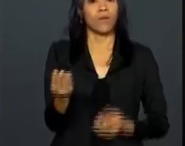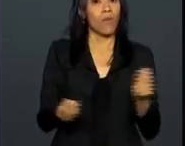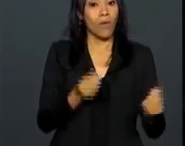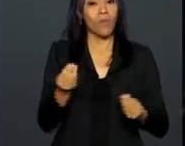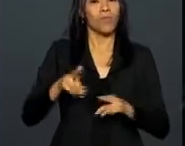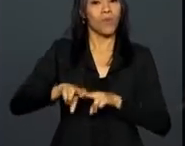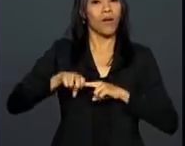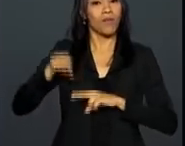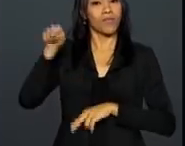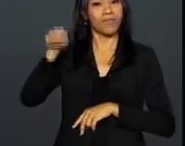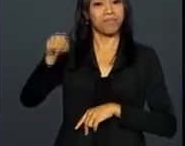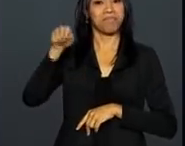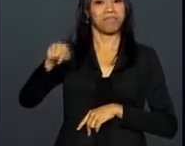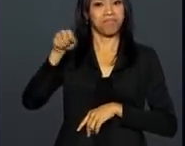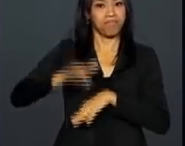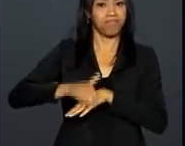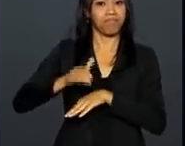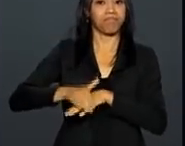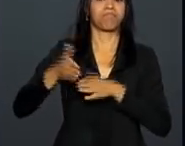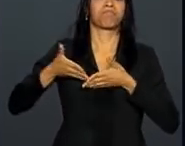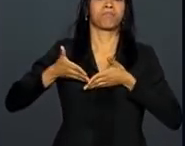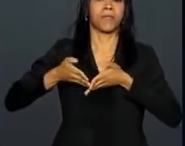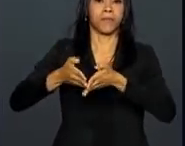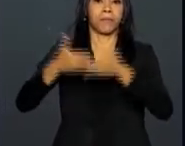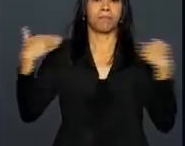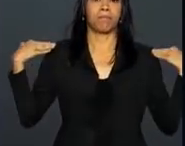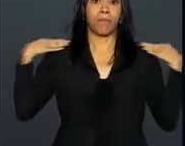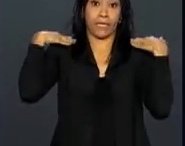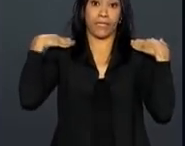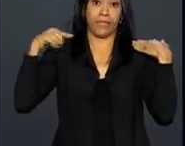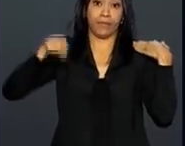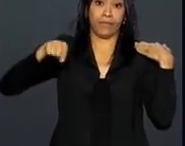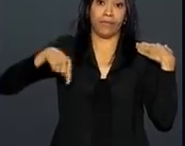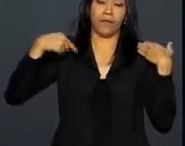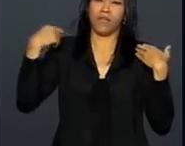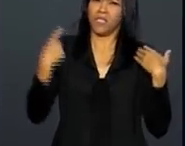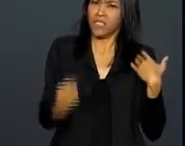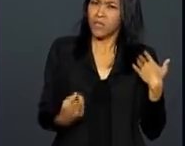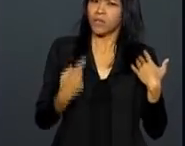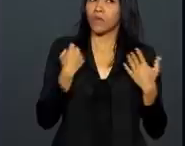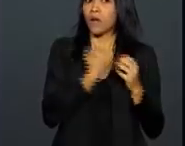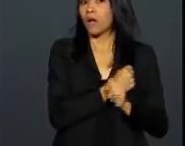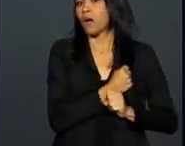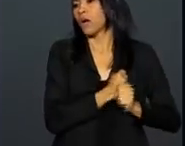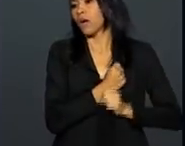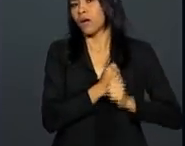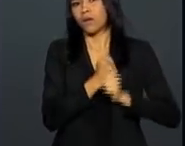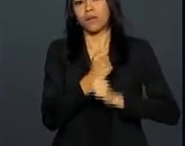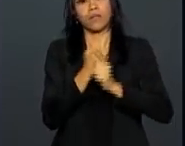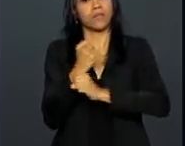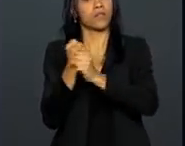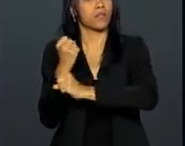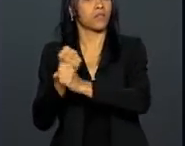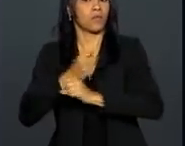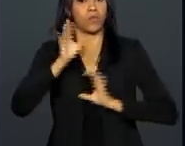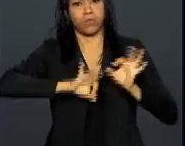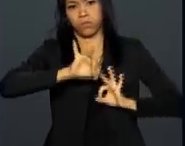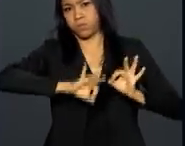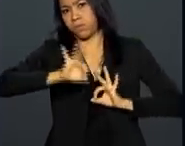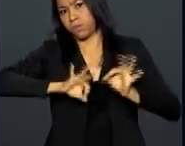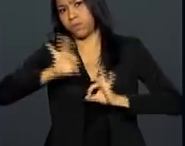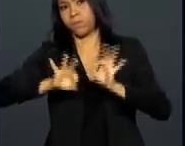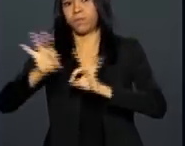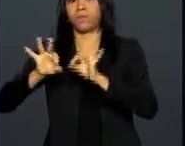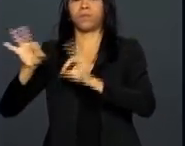Marinha. E tudo isso se deve a décadas de planejamento, que se deve, naturalmente,